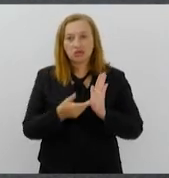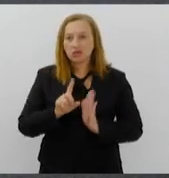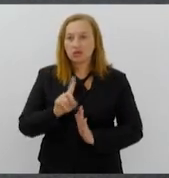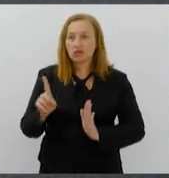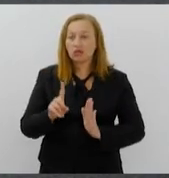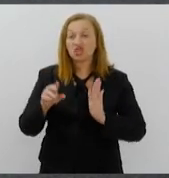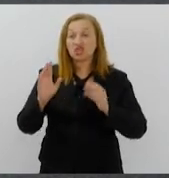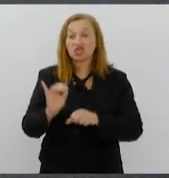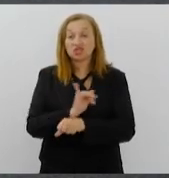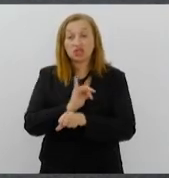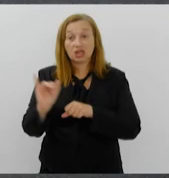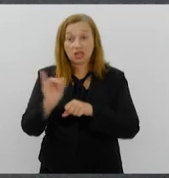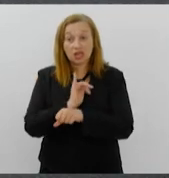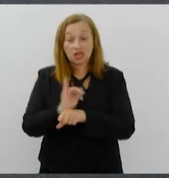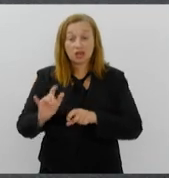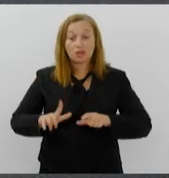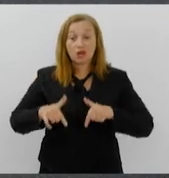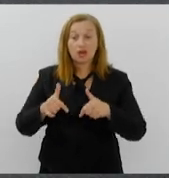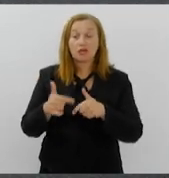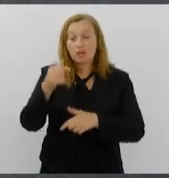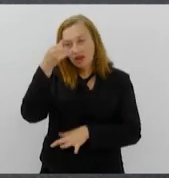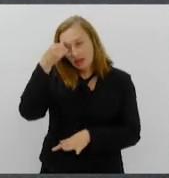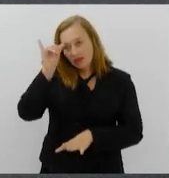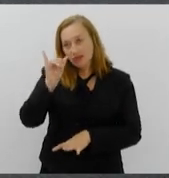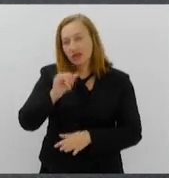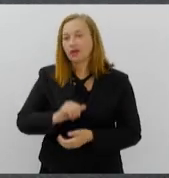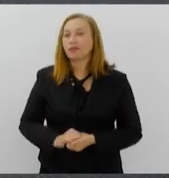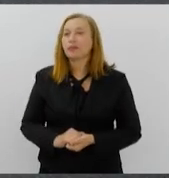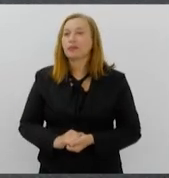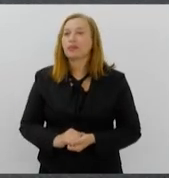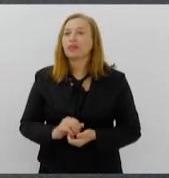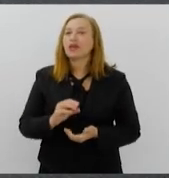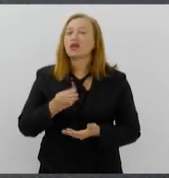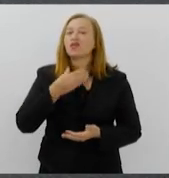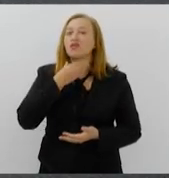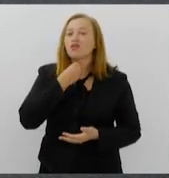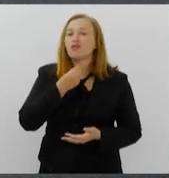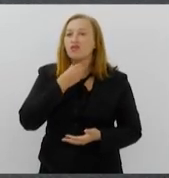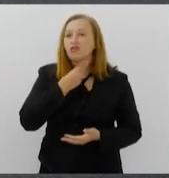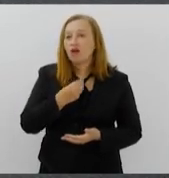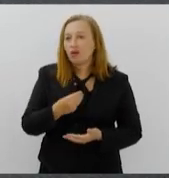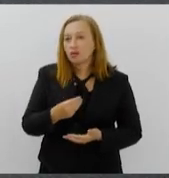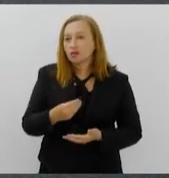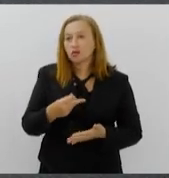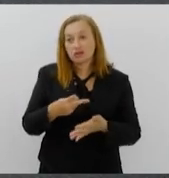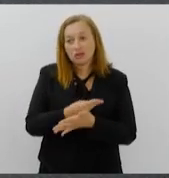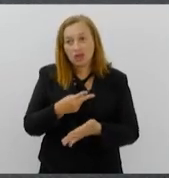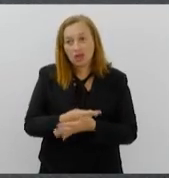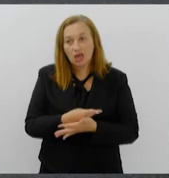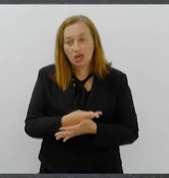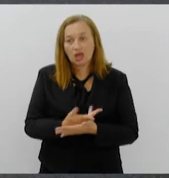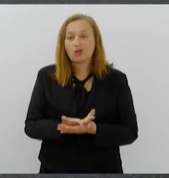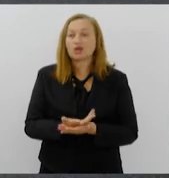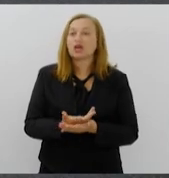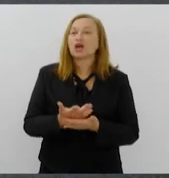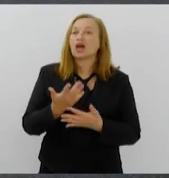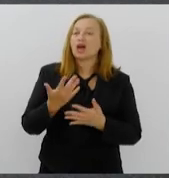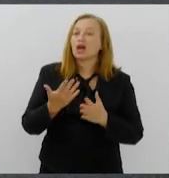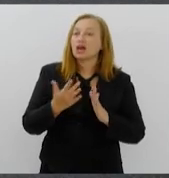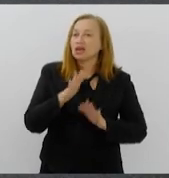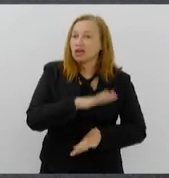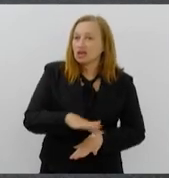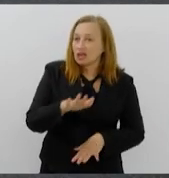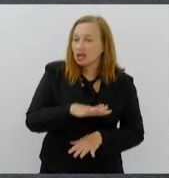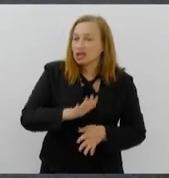tomadas para evitar falsos positivos, para evitar a exposição de crianças, para evitar